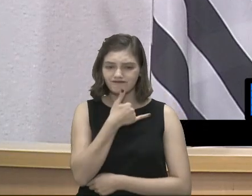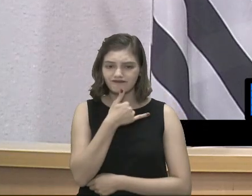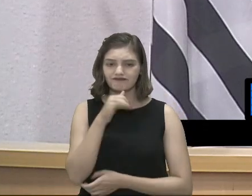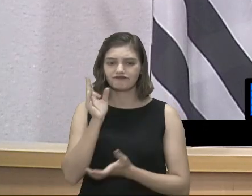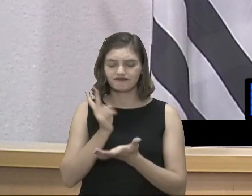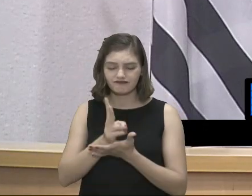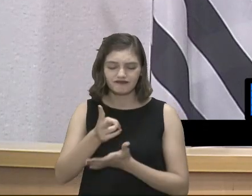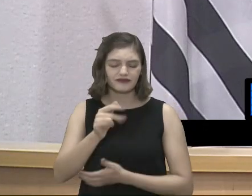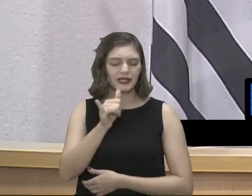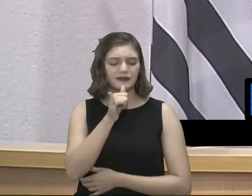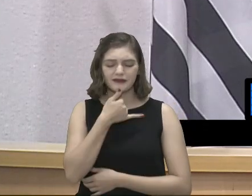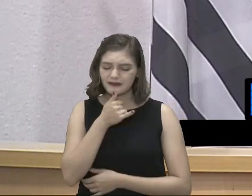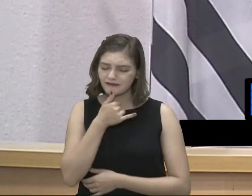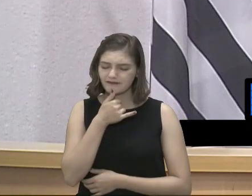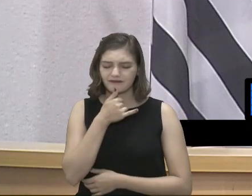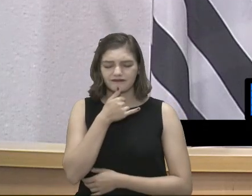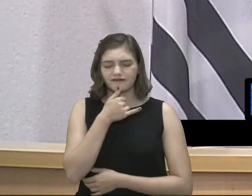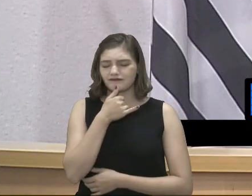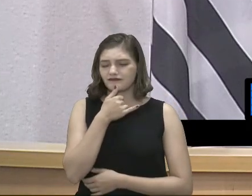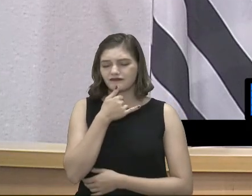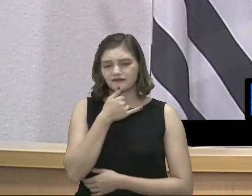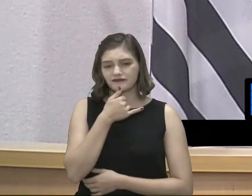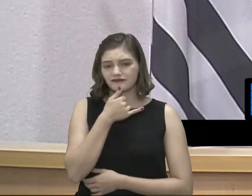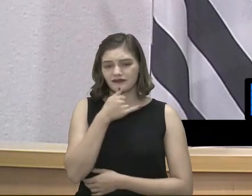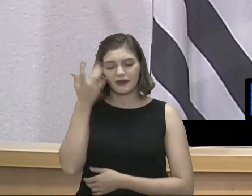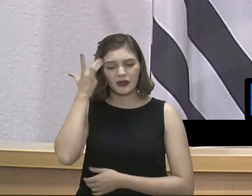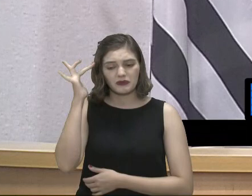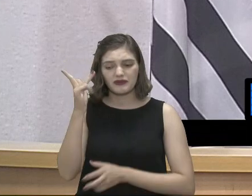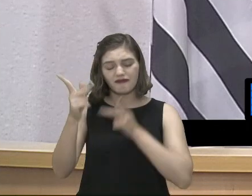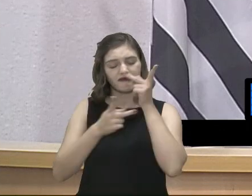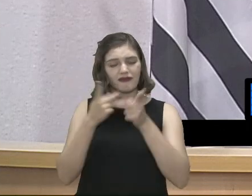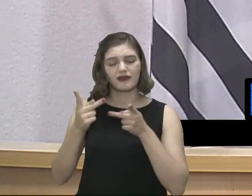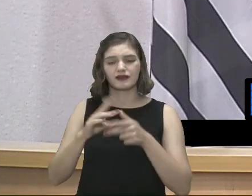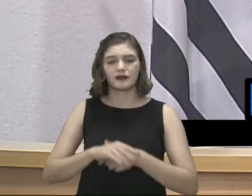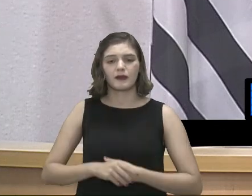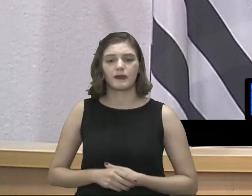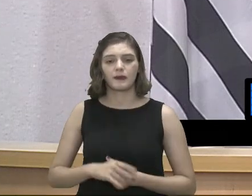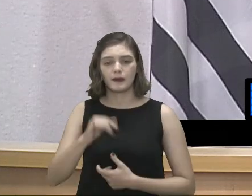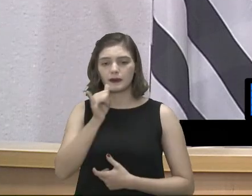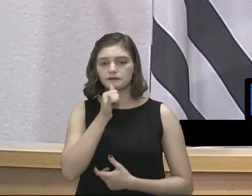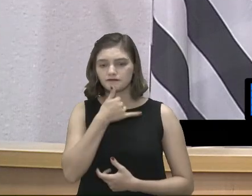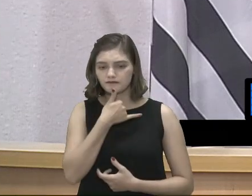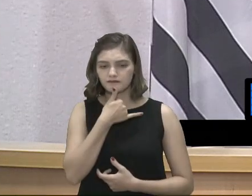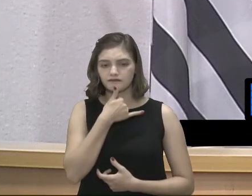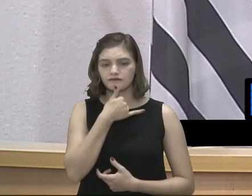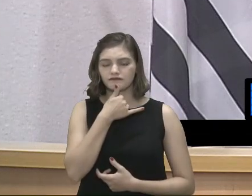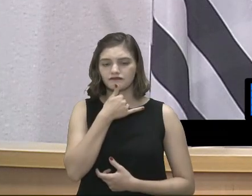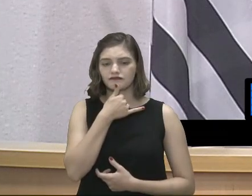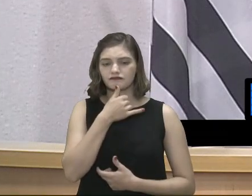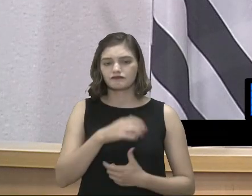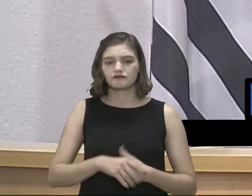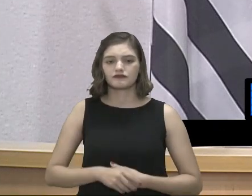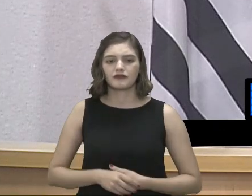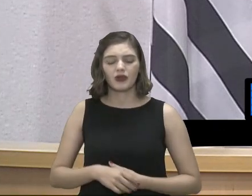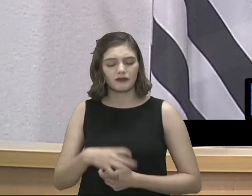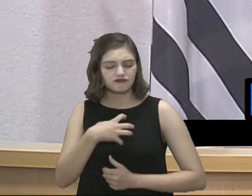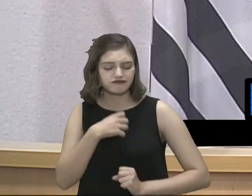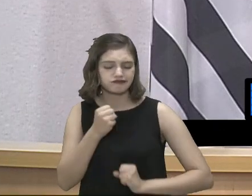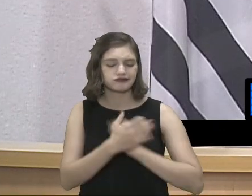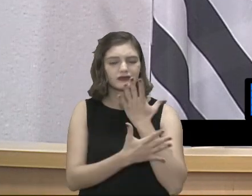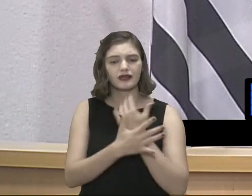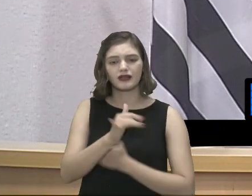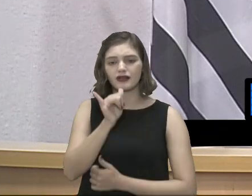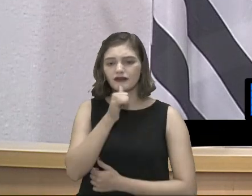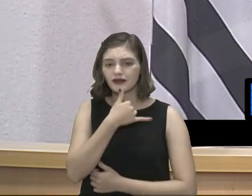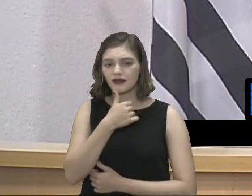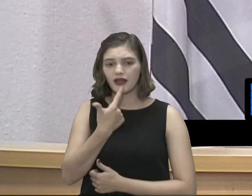lamentável de uma forma assim que eu não sei medir. Mas foi muito triste, foi um ocorrido péssimo para mim. Eu já não tenho